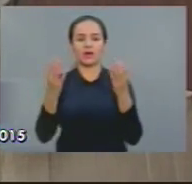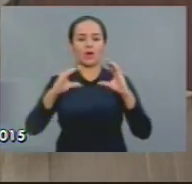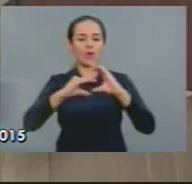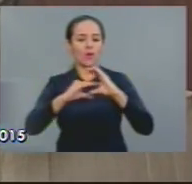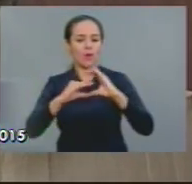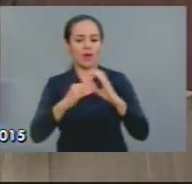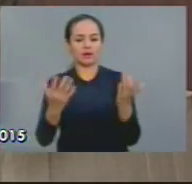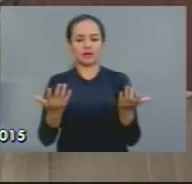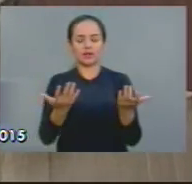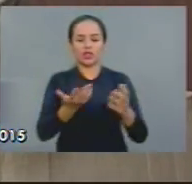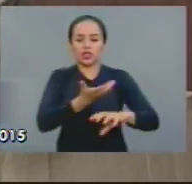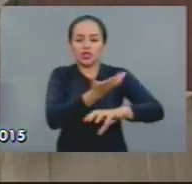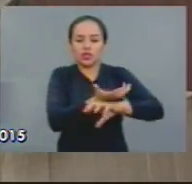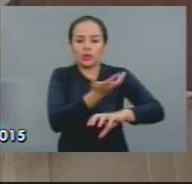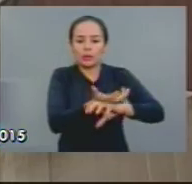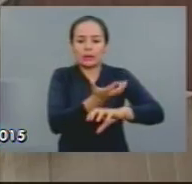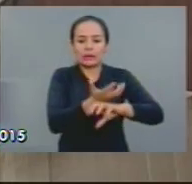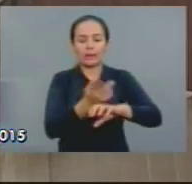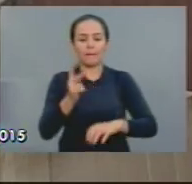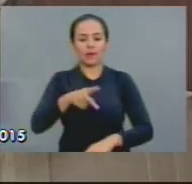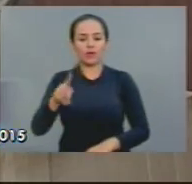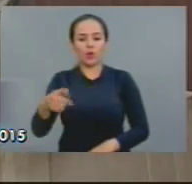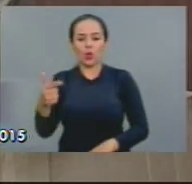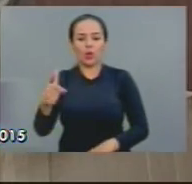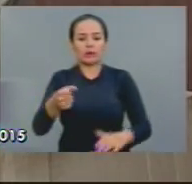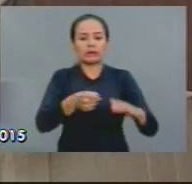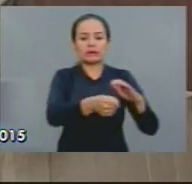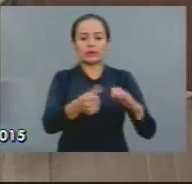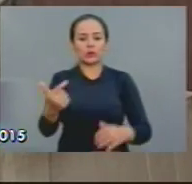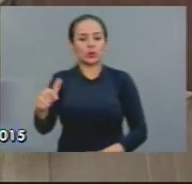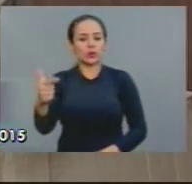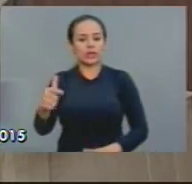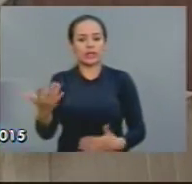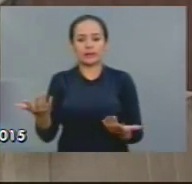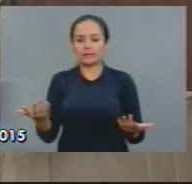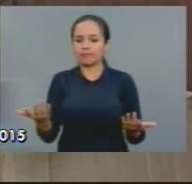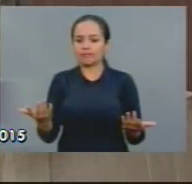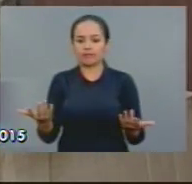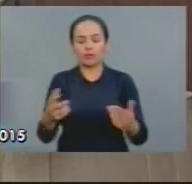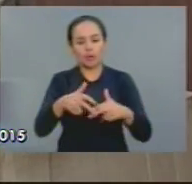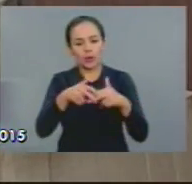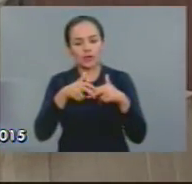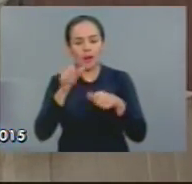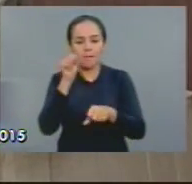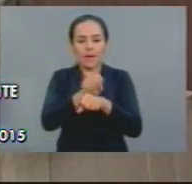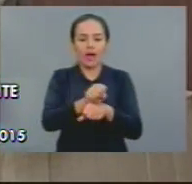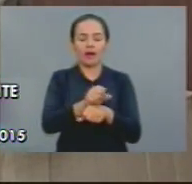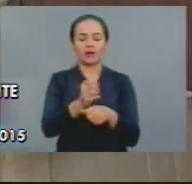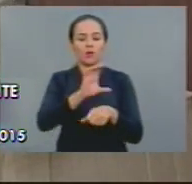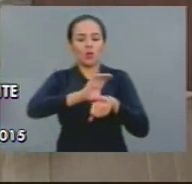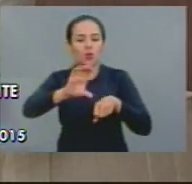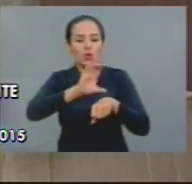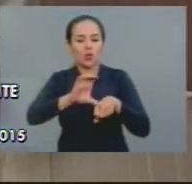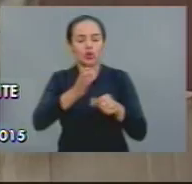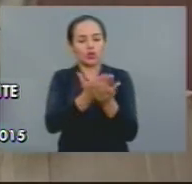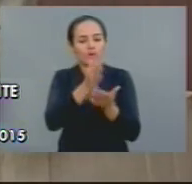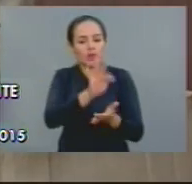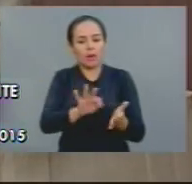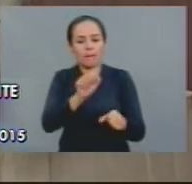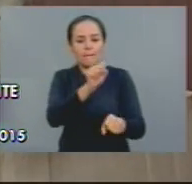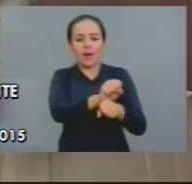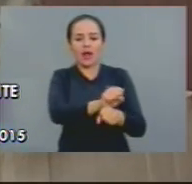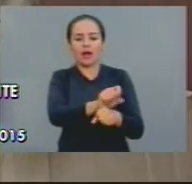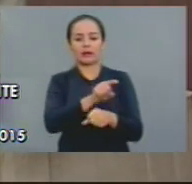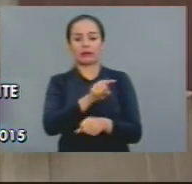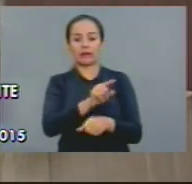que estavam praticamente na iminência de pararem as suas atividades pela ausência de professores. Até